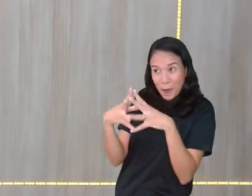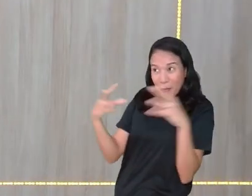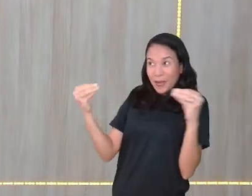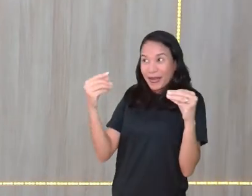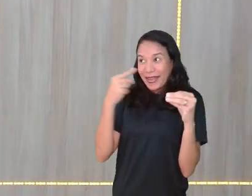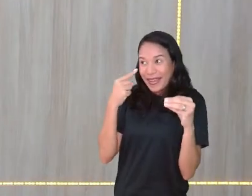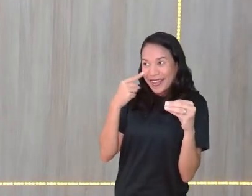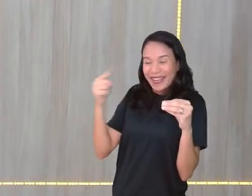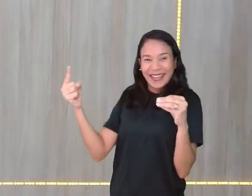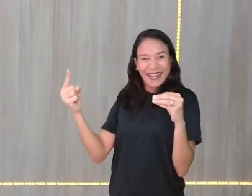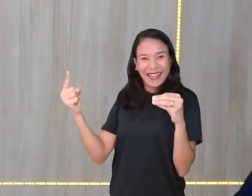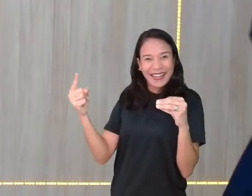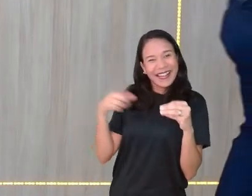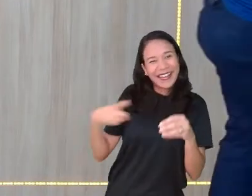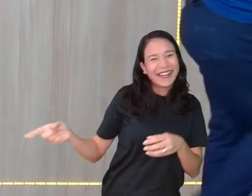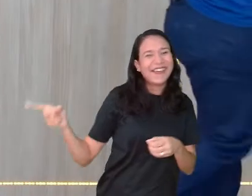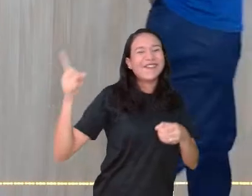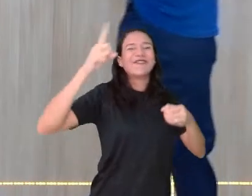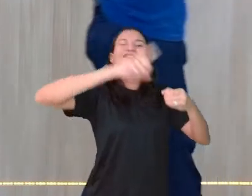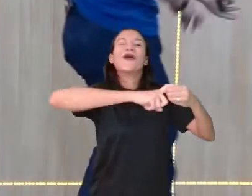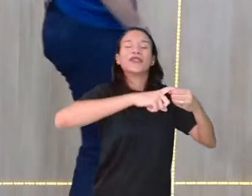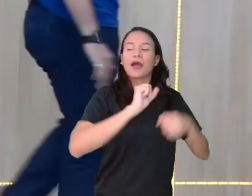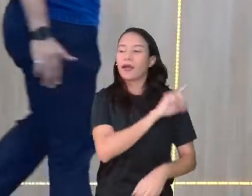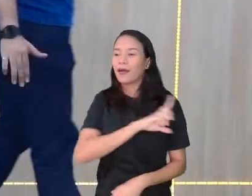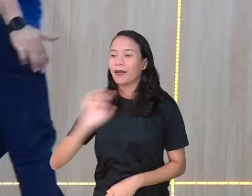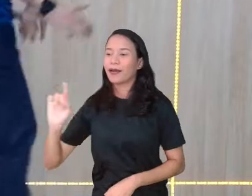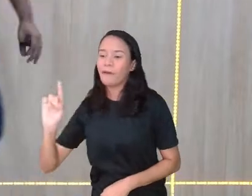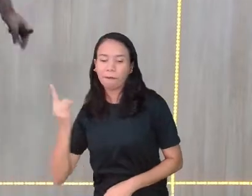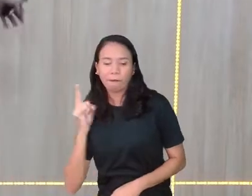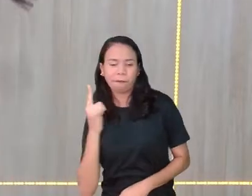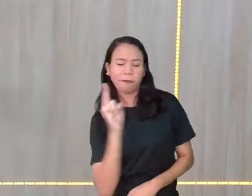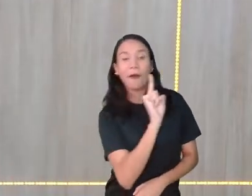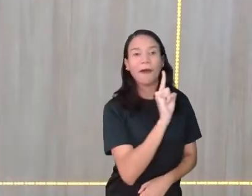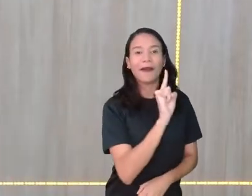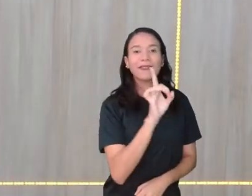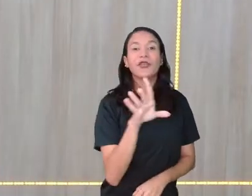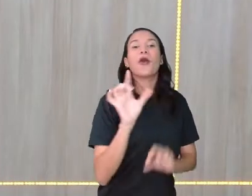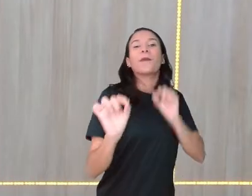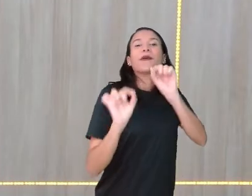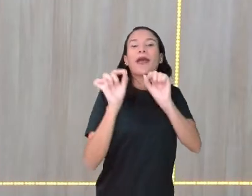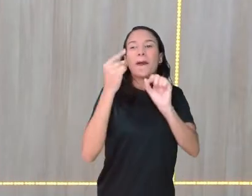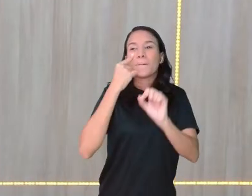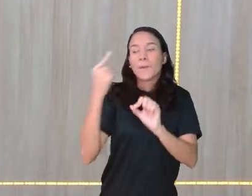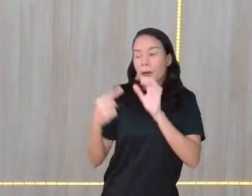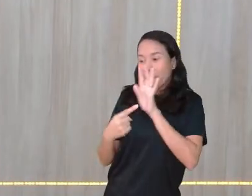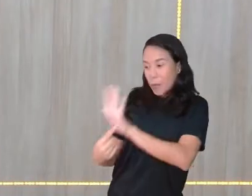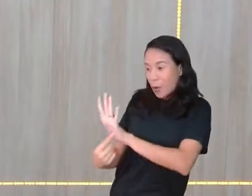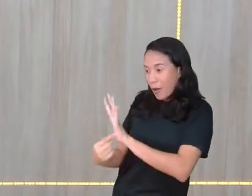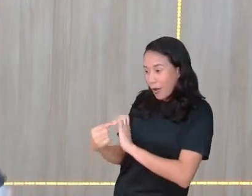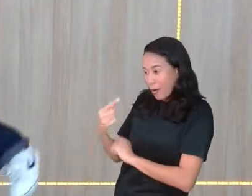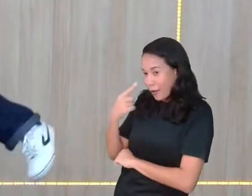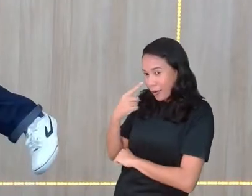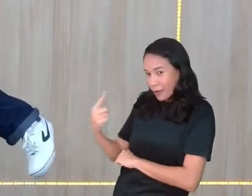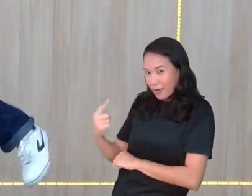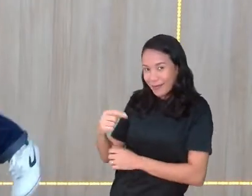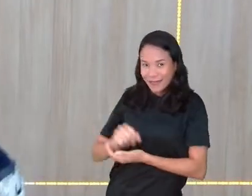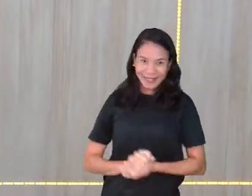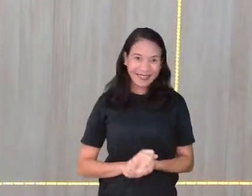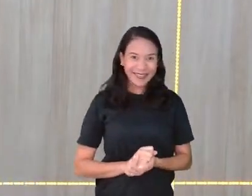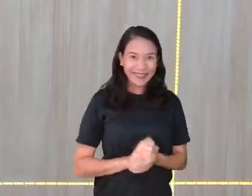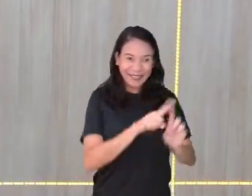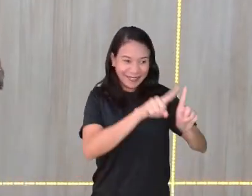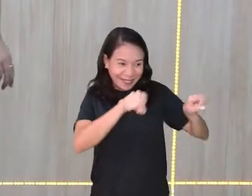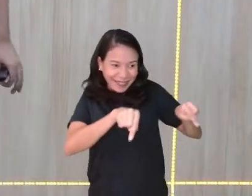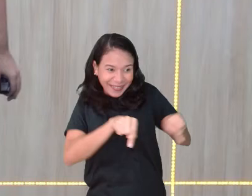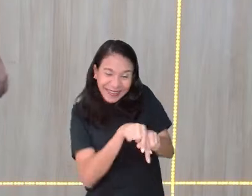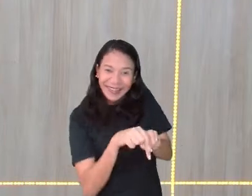ó. Aí a gente volta, né, devagarzinho assim, ó, só pra baixar. O